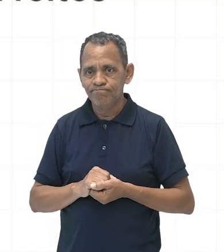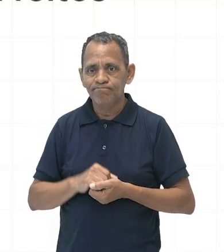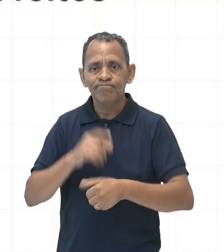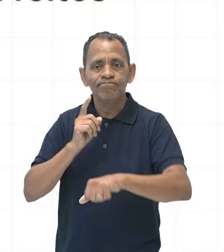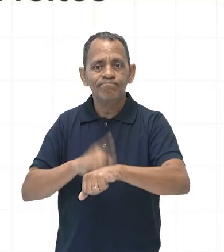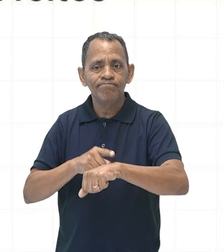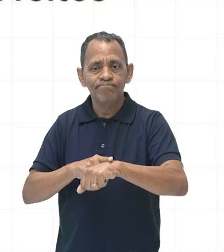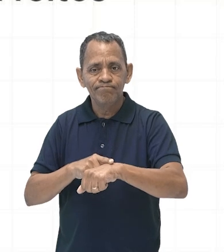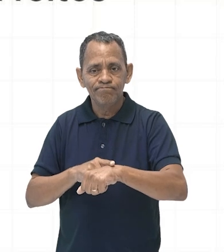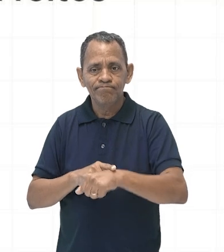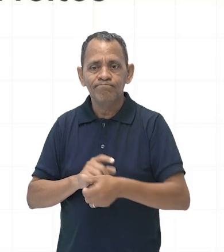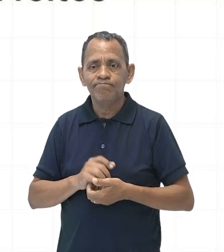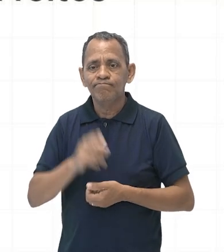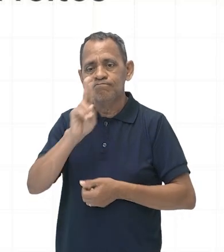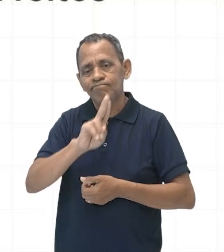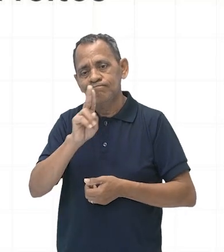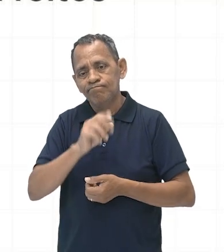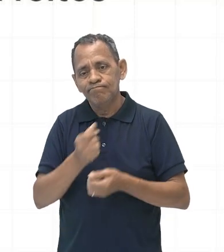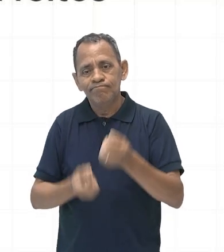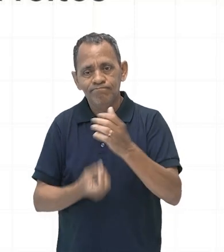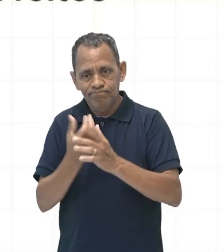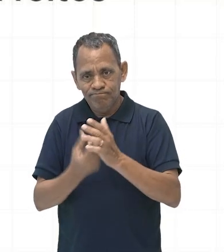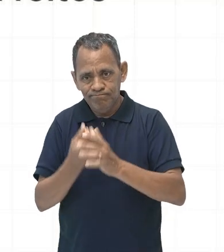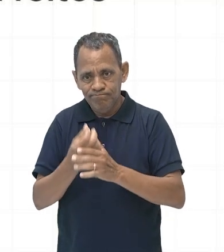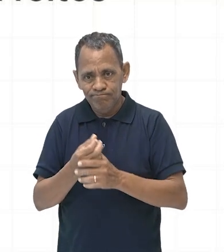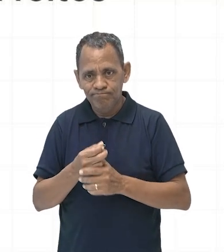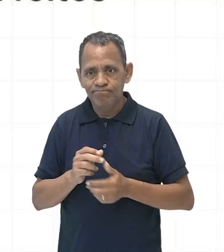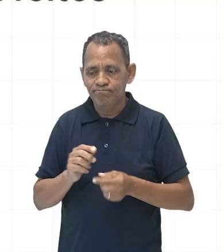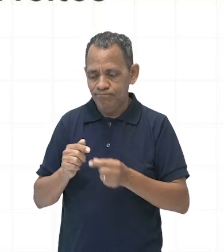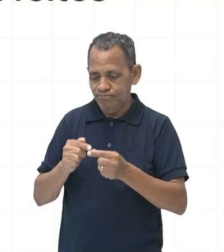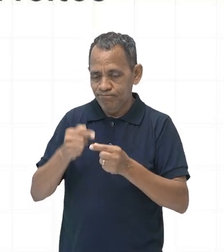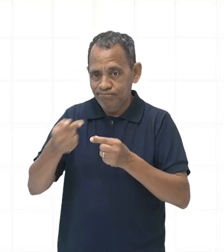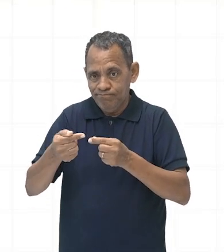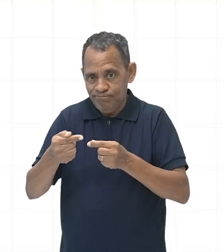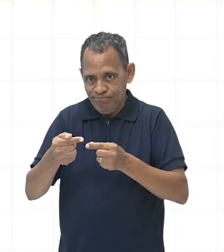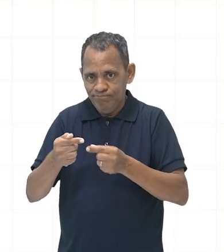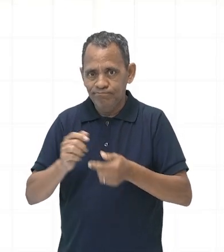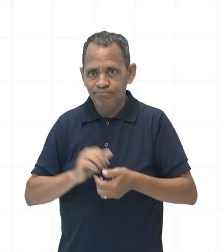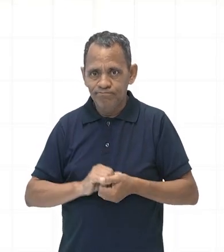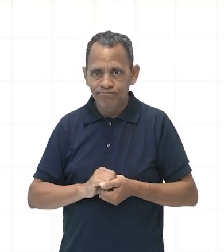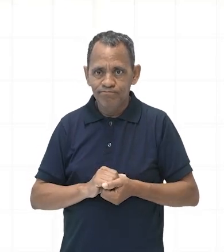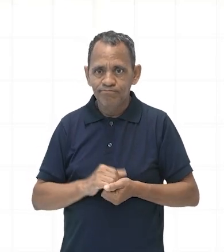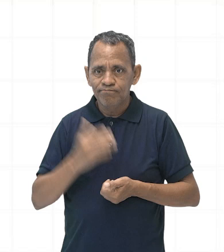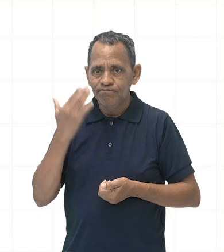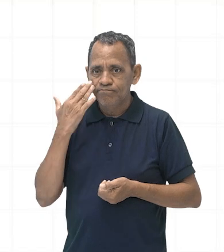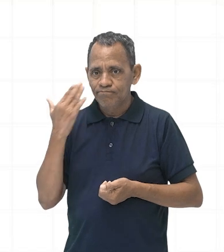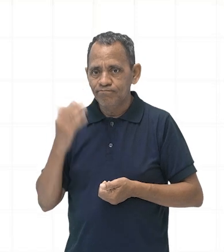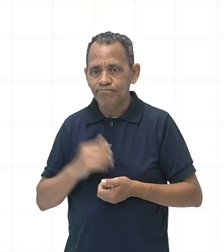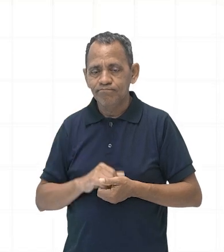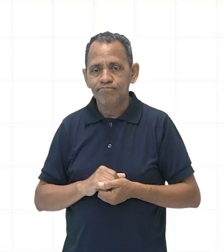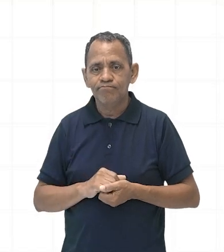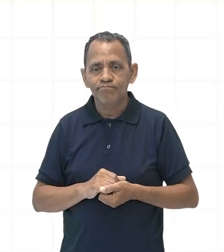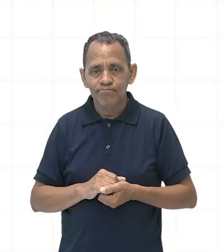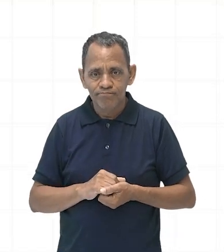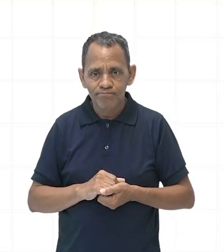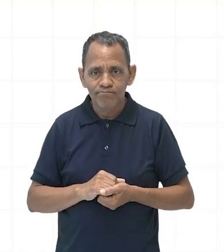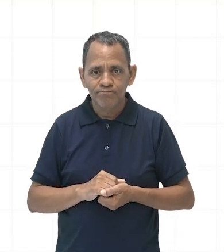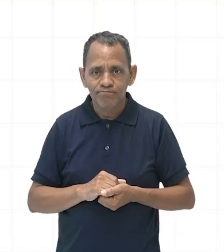segundo vídeo. Beleza? Tranquilo? Então, identificamos e vamos à nossa